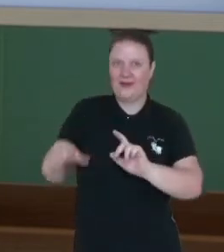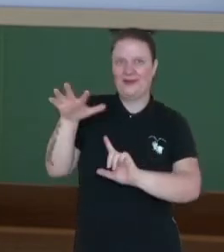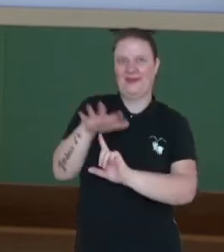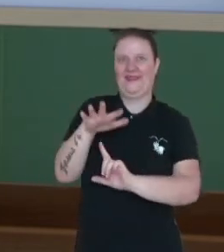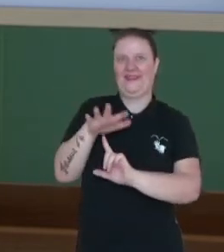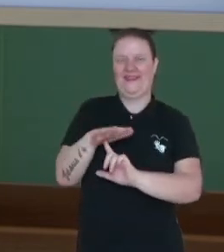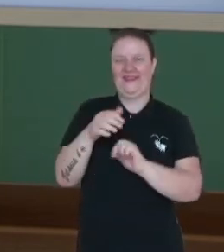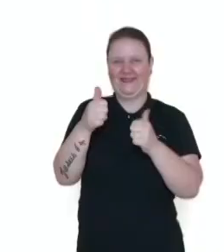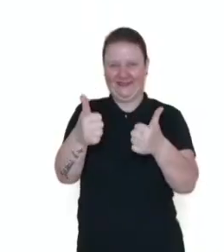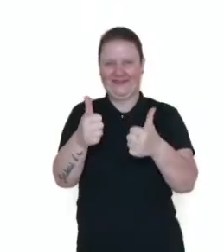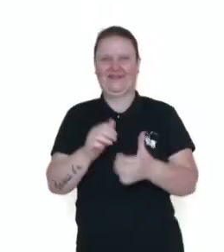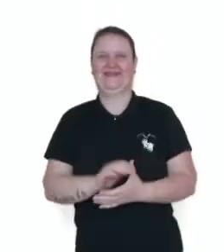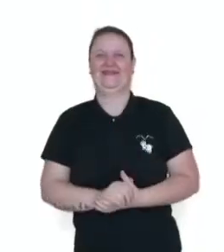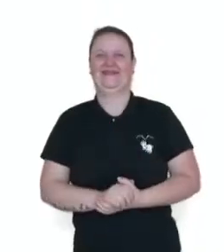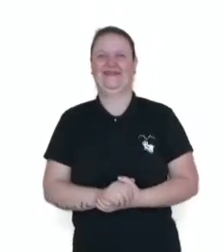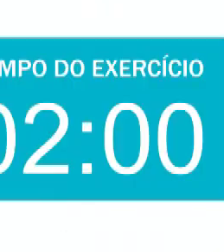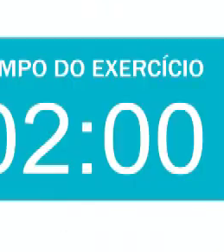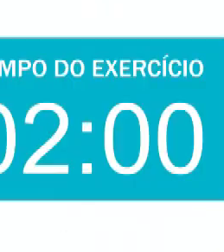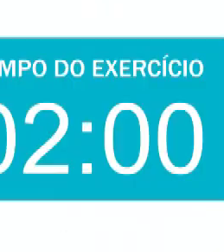juntos.